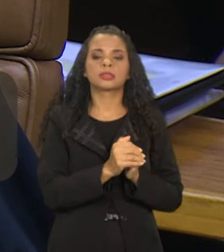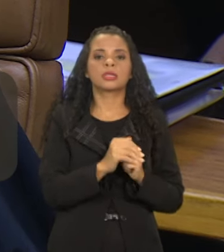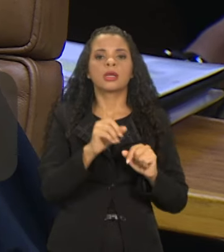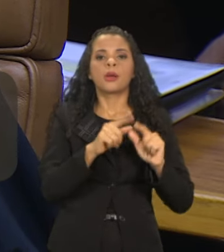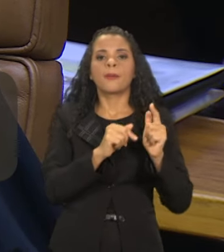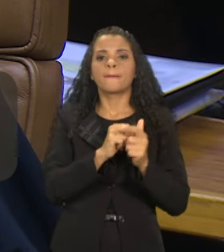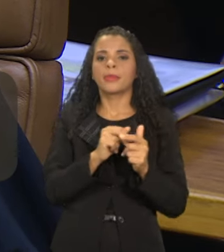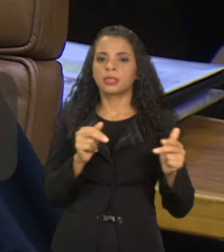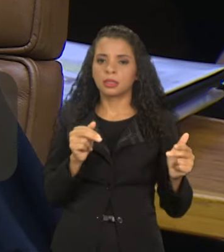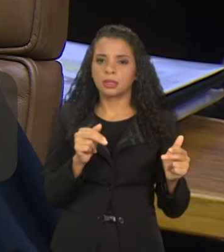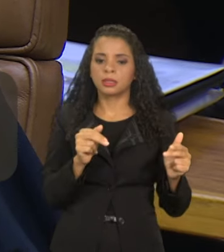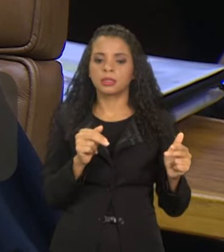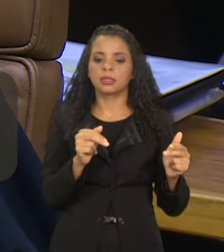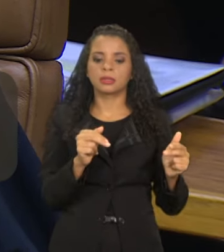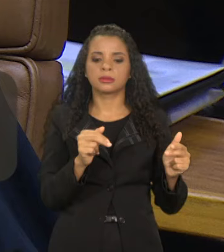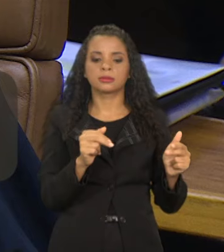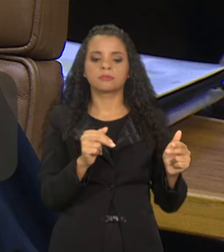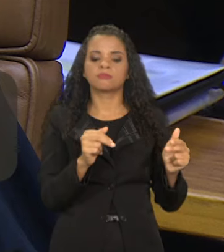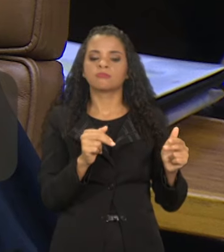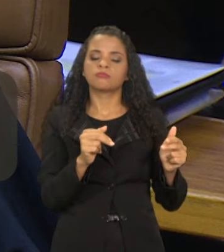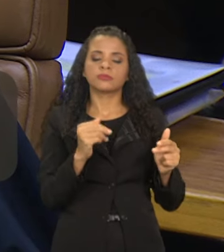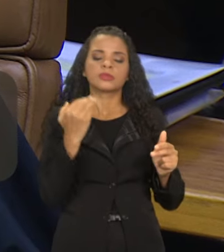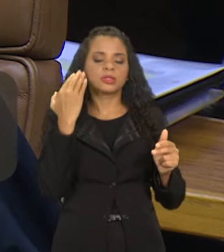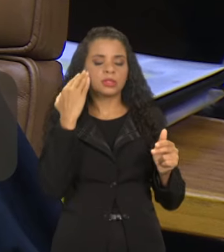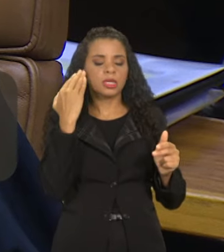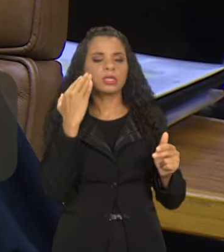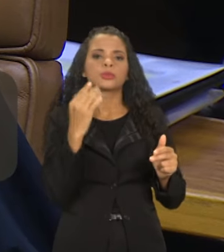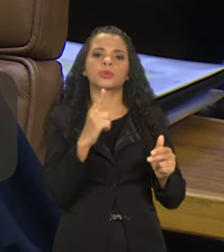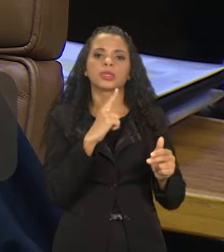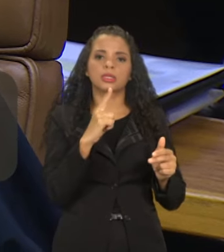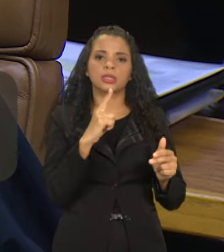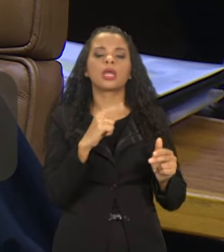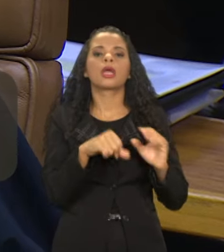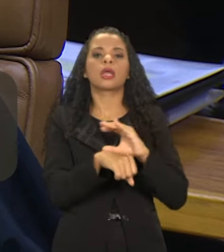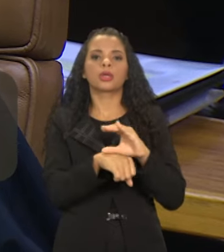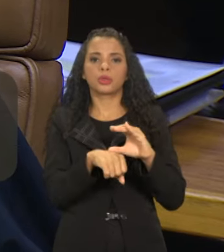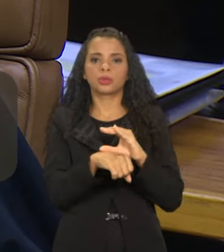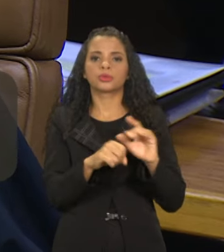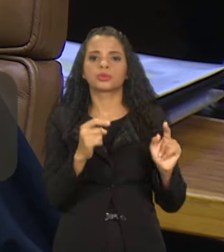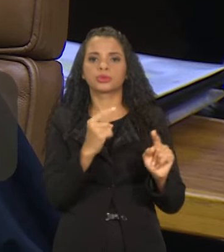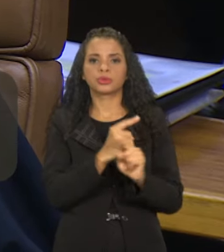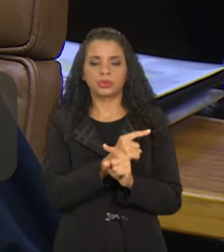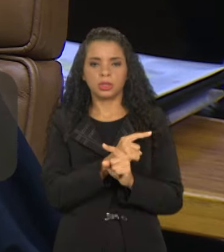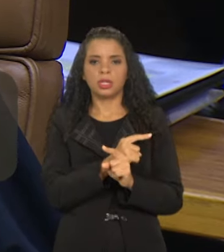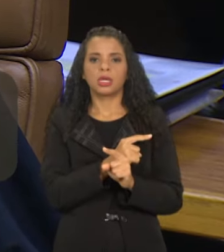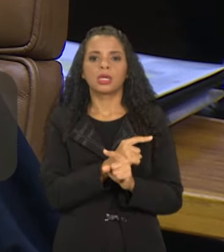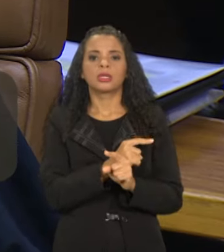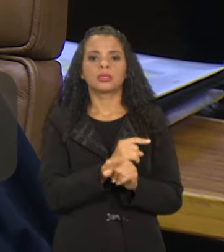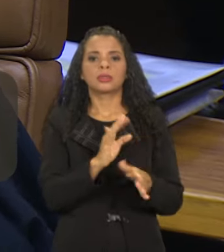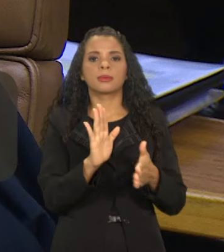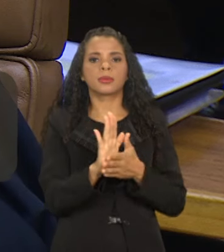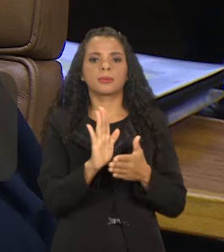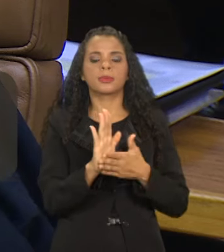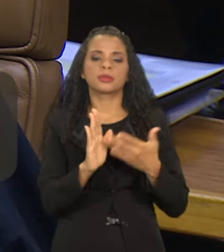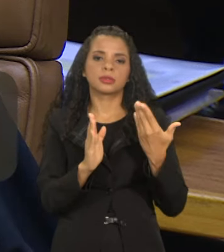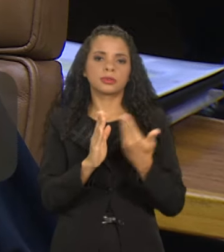adiantei, eu entendo que existe a inconstitucionalidade, superando-se a proposta de perda do